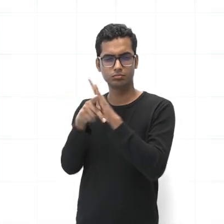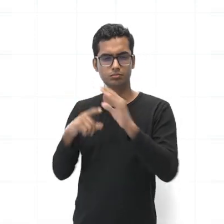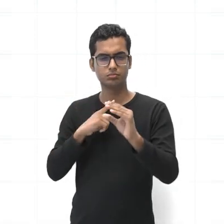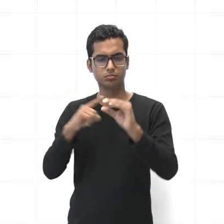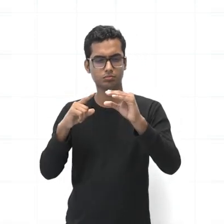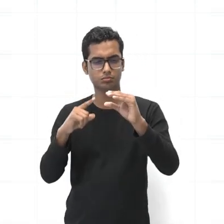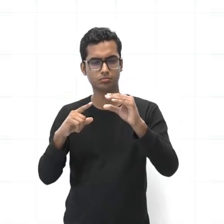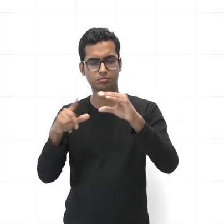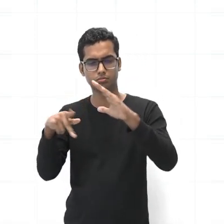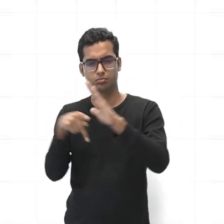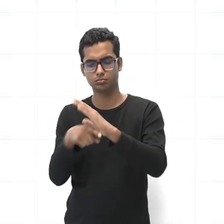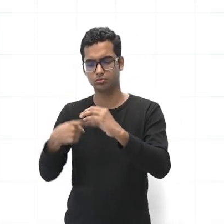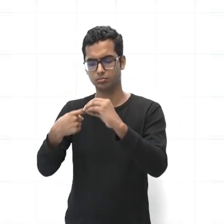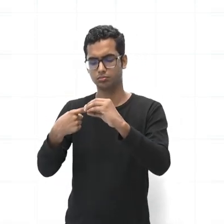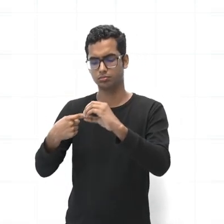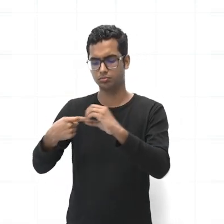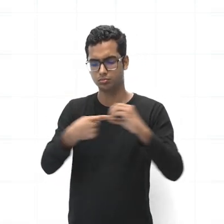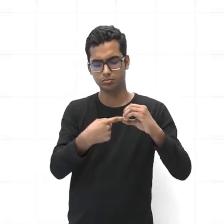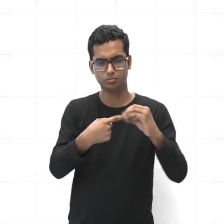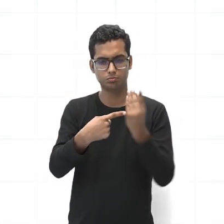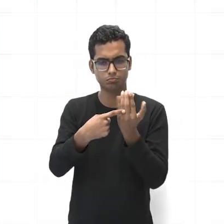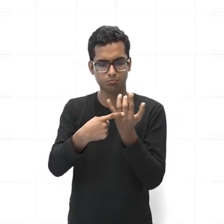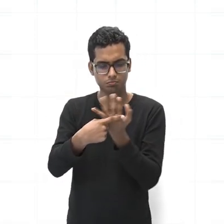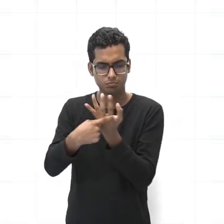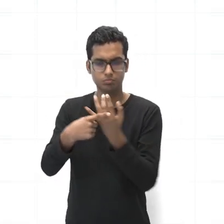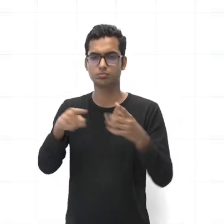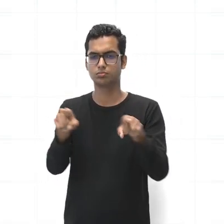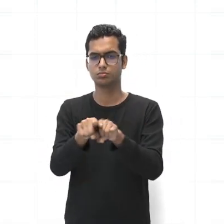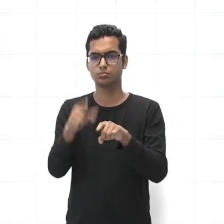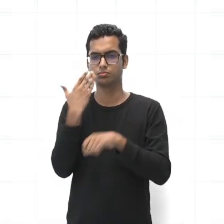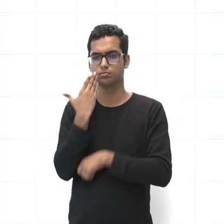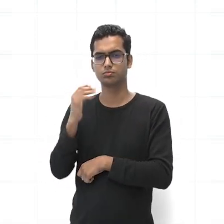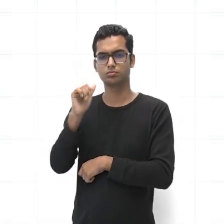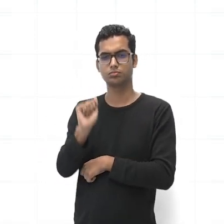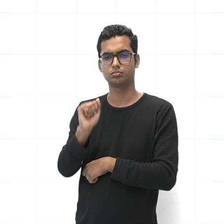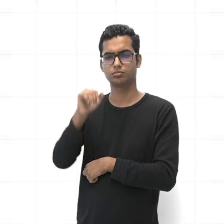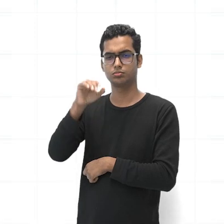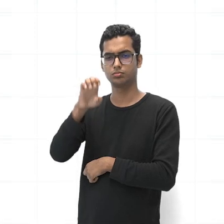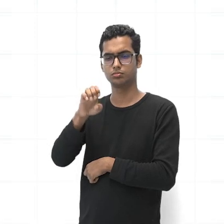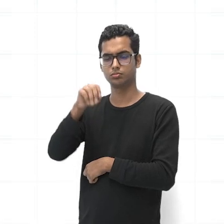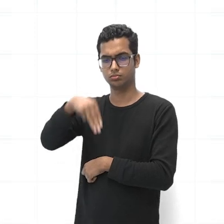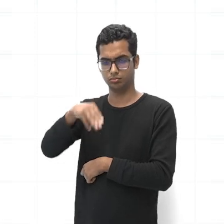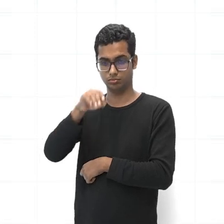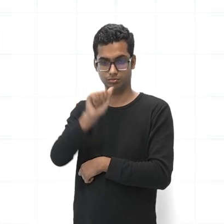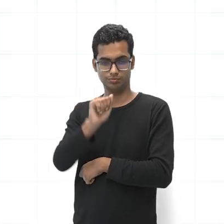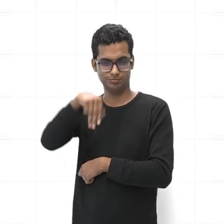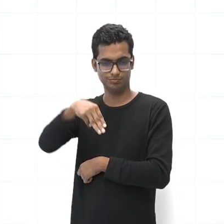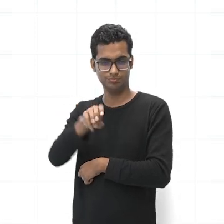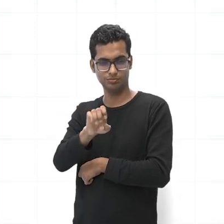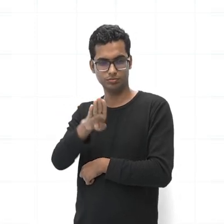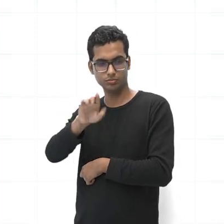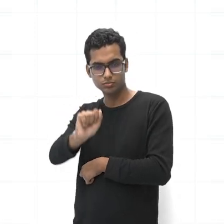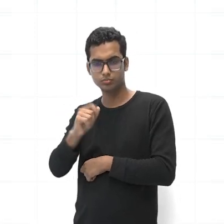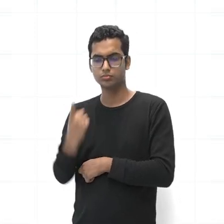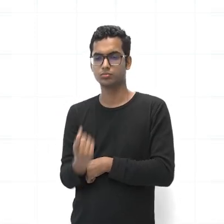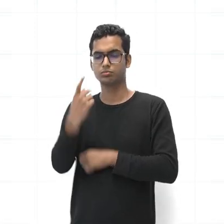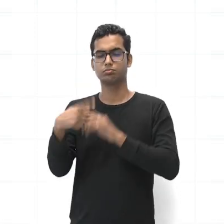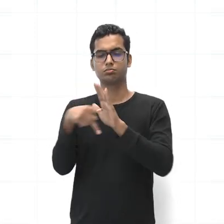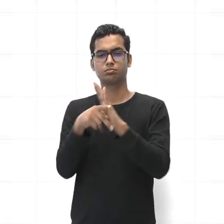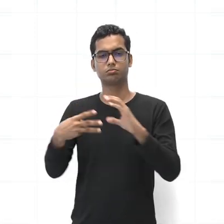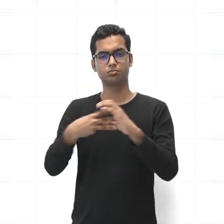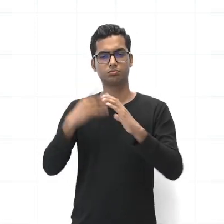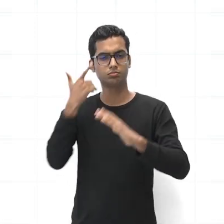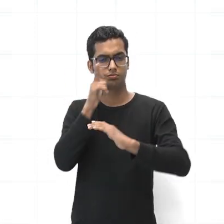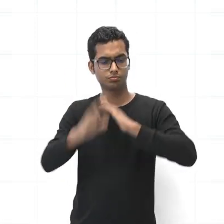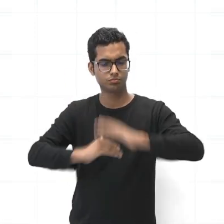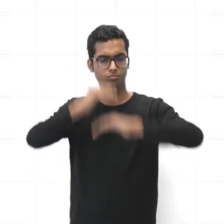cíliozinhos dele, certo? E a ameba. Então, são organismos que, com uma única célula, desenvolvem